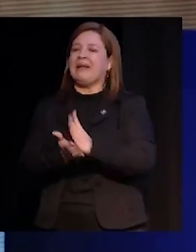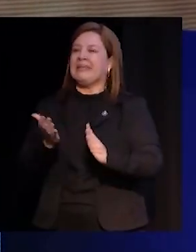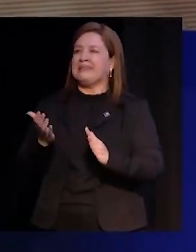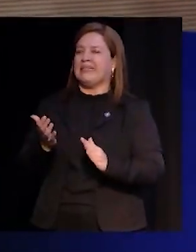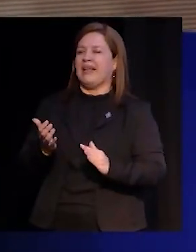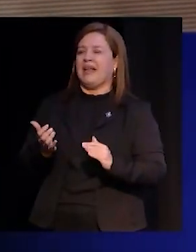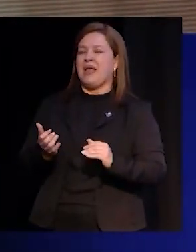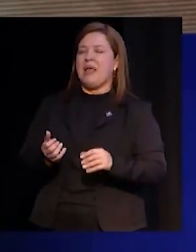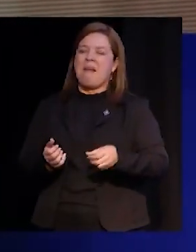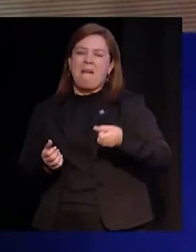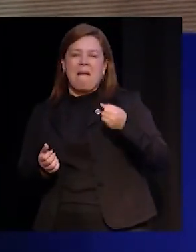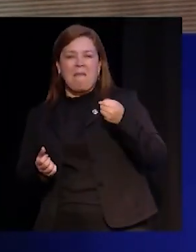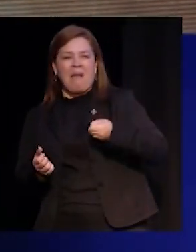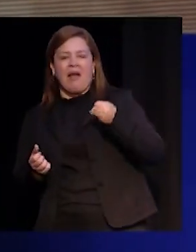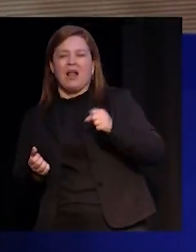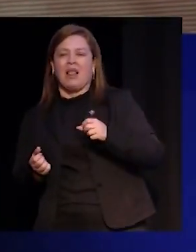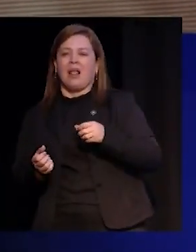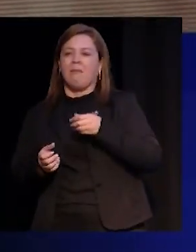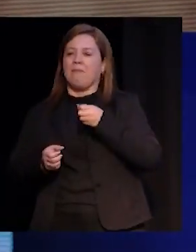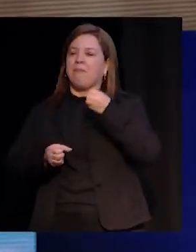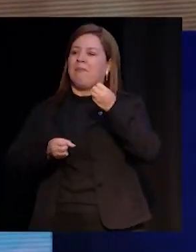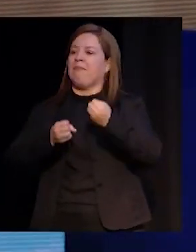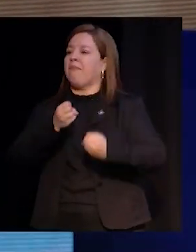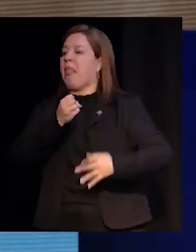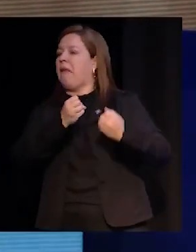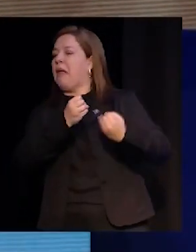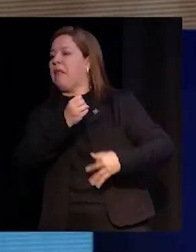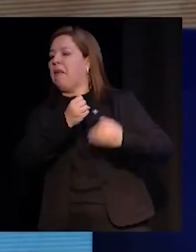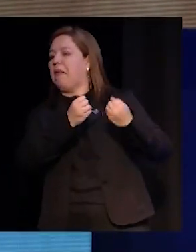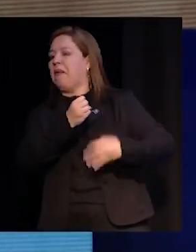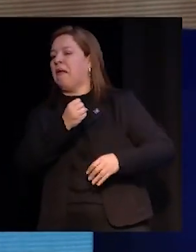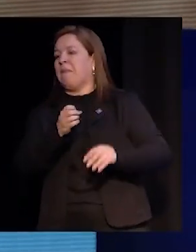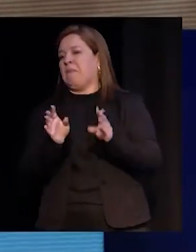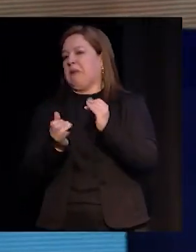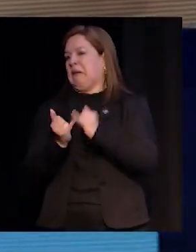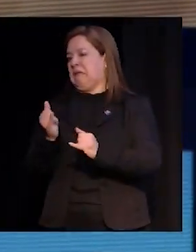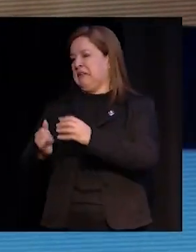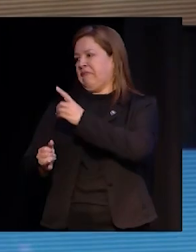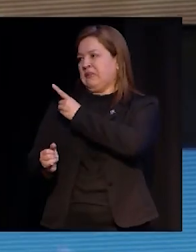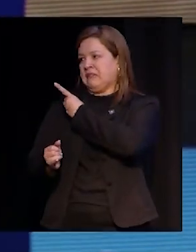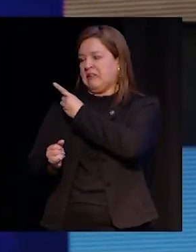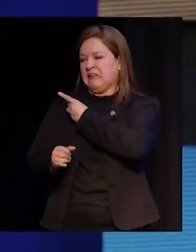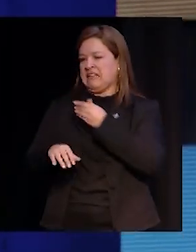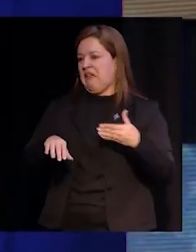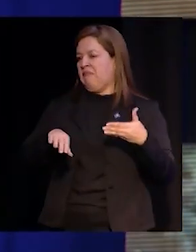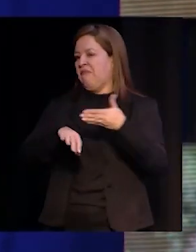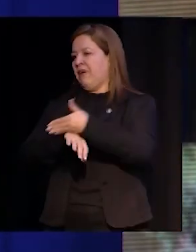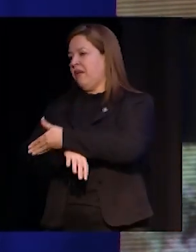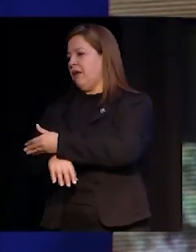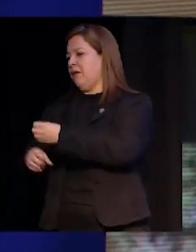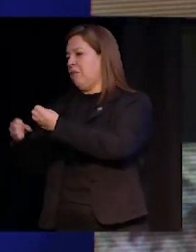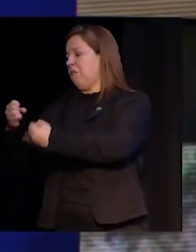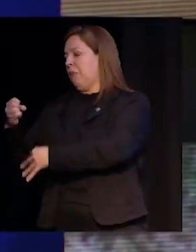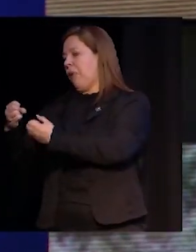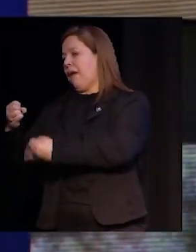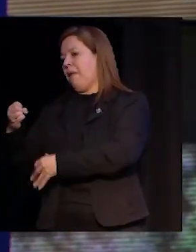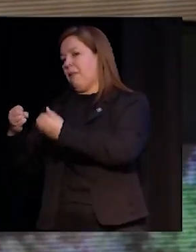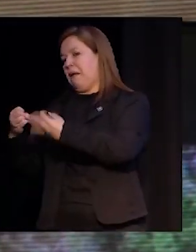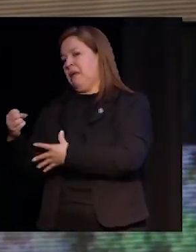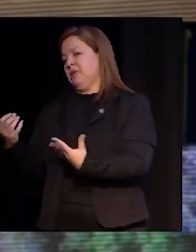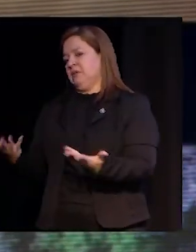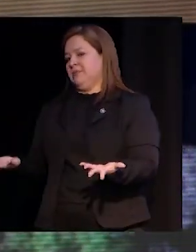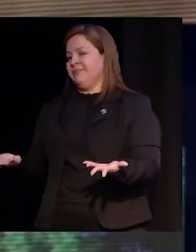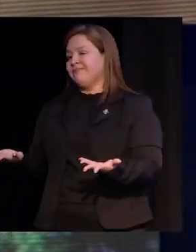malandros prestando depoimento em delegacia, como se tivéssemos antecipadamente